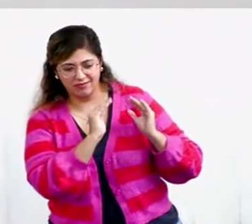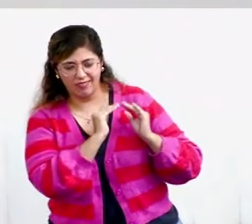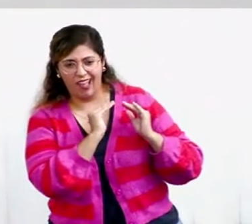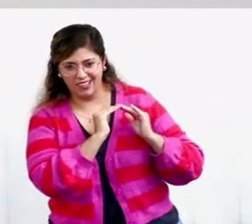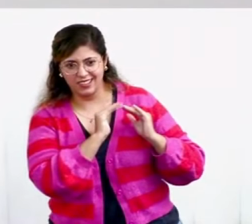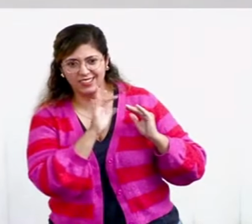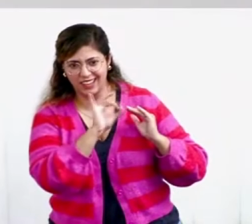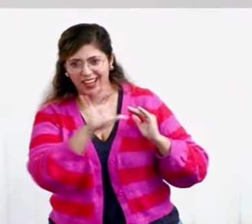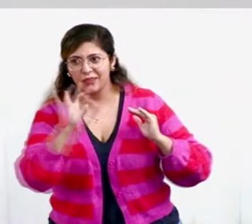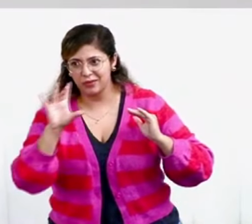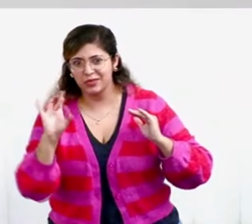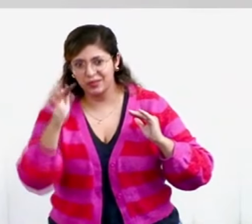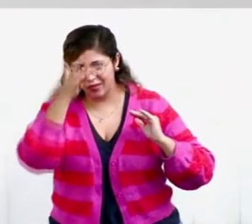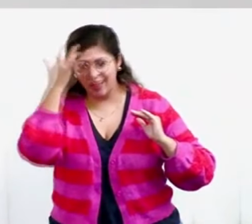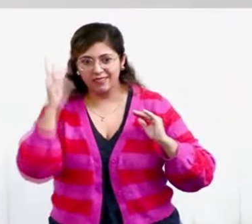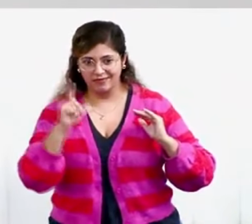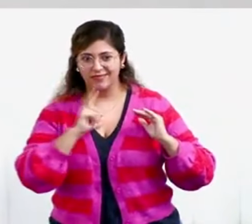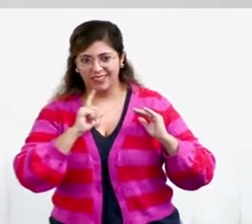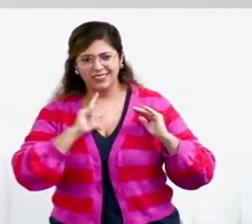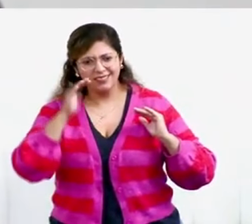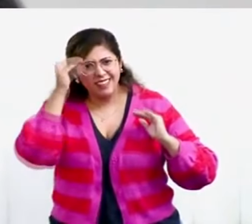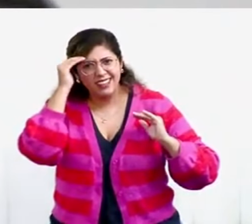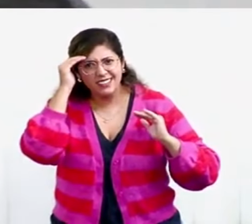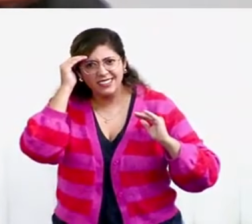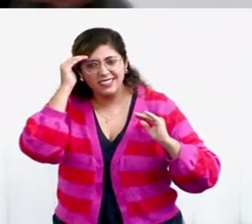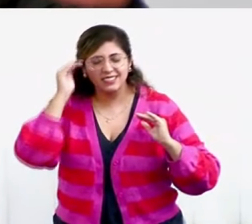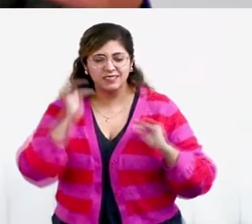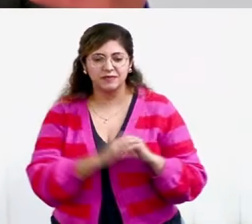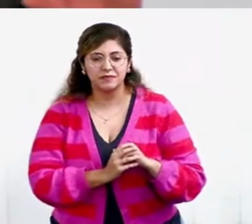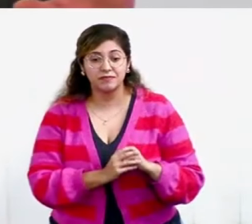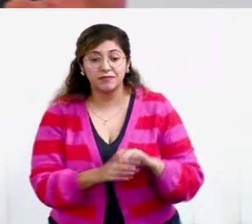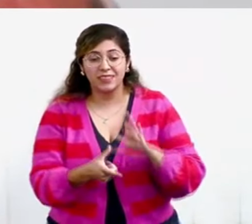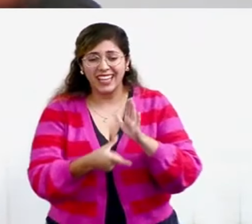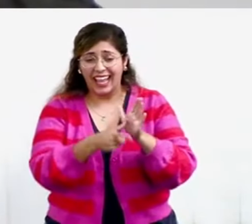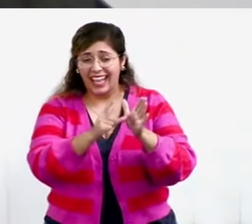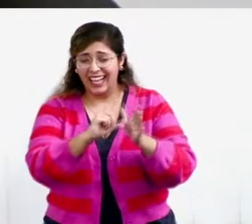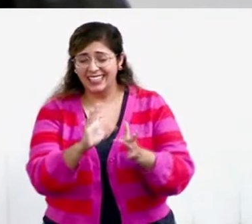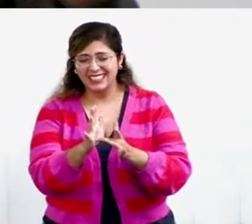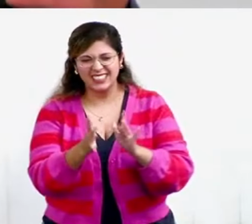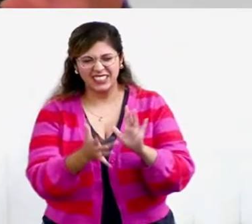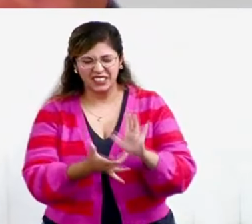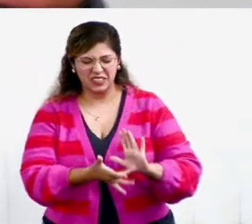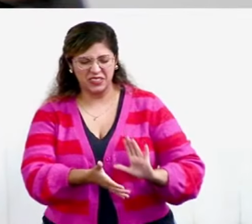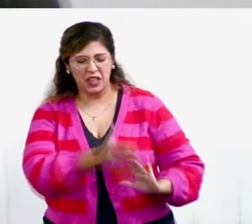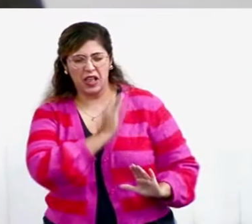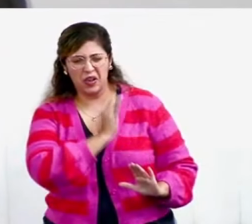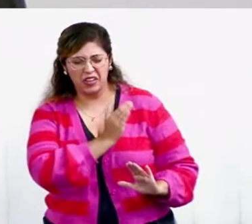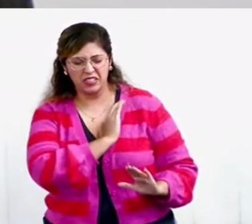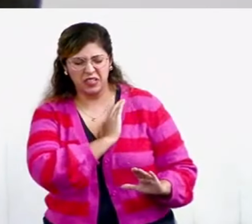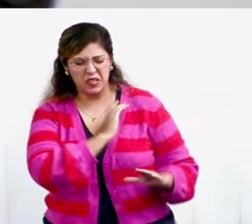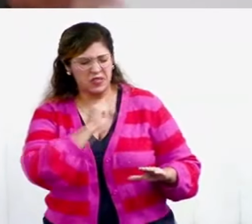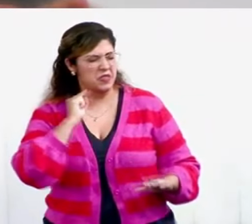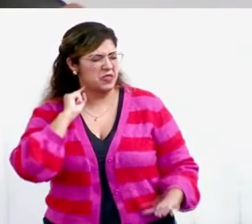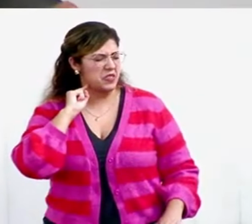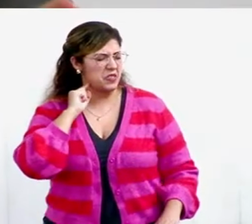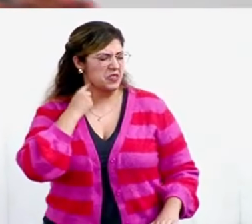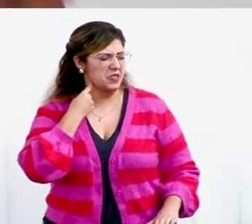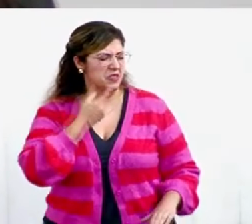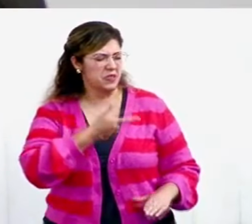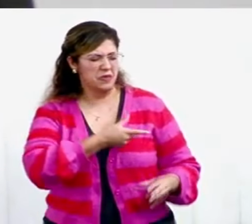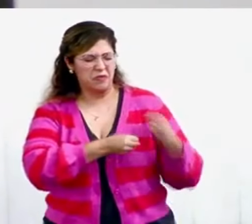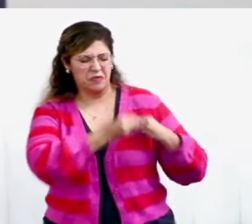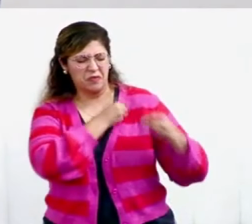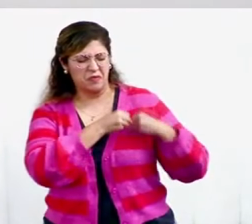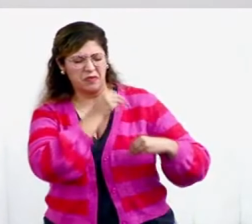Nós, antes de Cristo, nós estamos sujos, imundos, condenados.